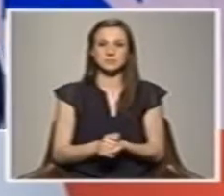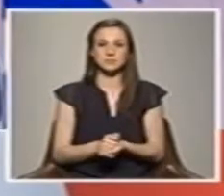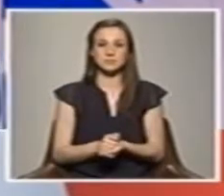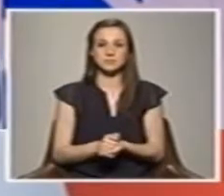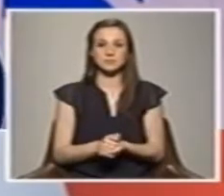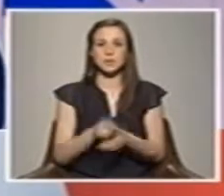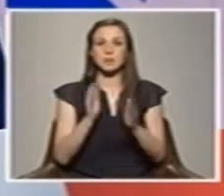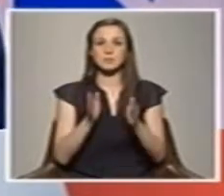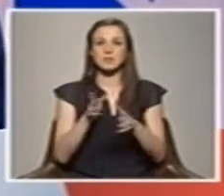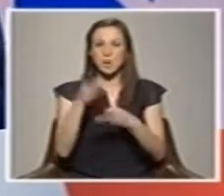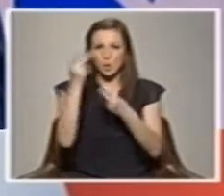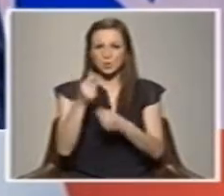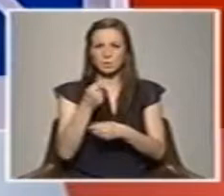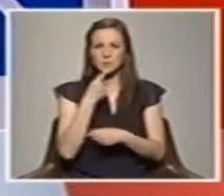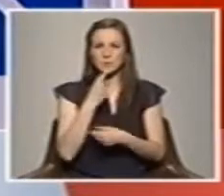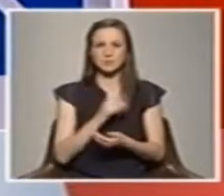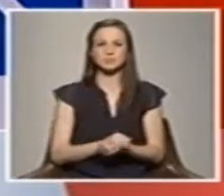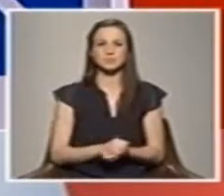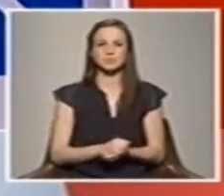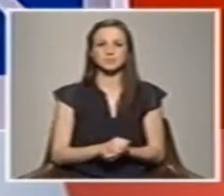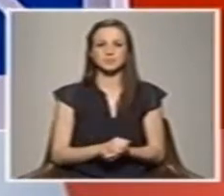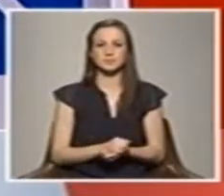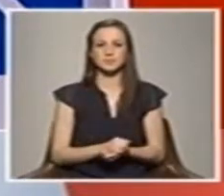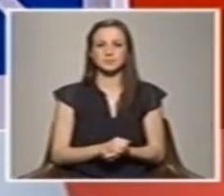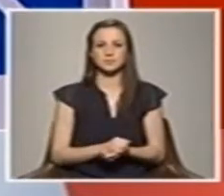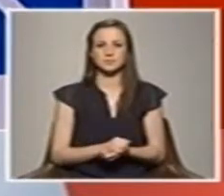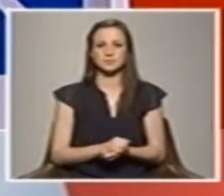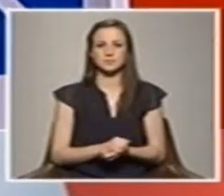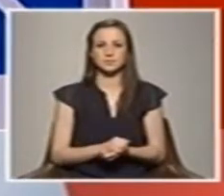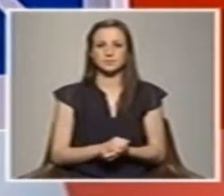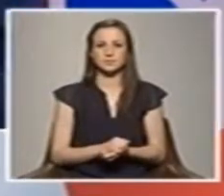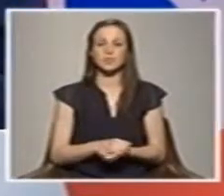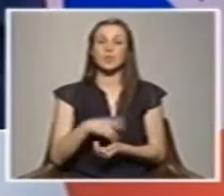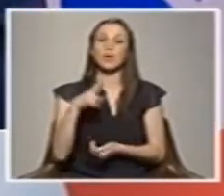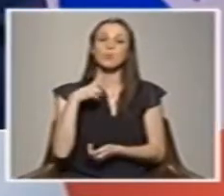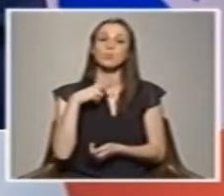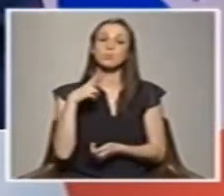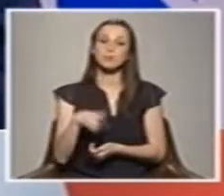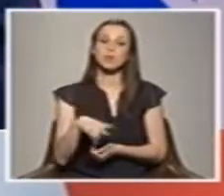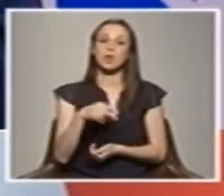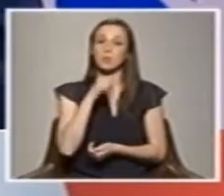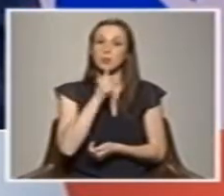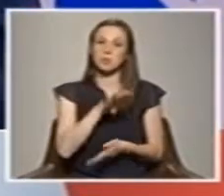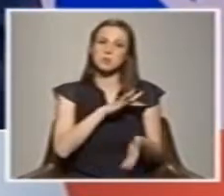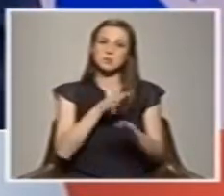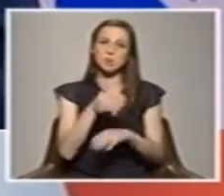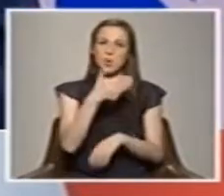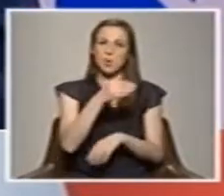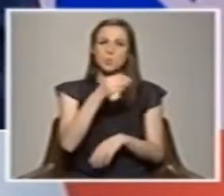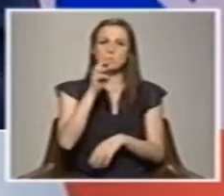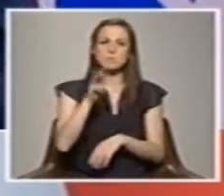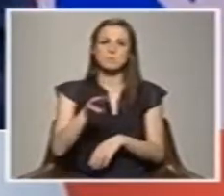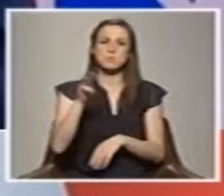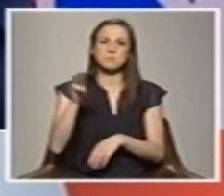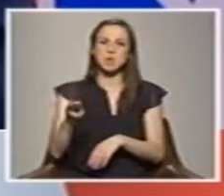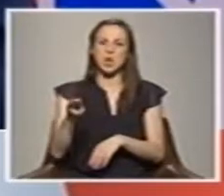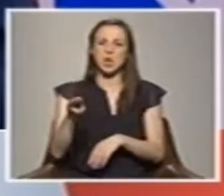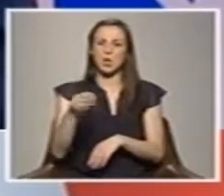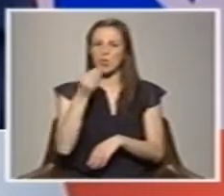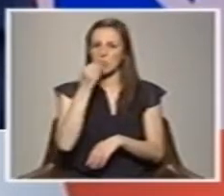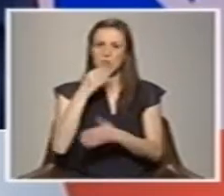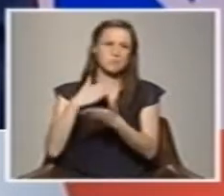relação a Portugal, não é? Como é que Portugal, por ano, esta questão? Perdemos cerca de 1 milhão de toneladas de alimentos.